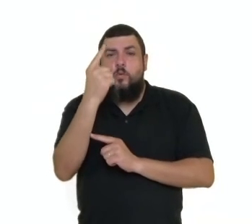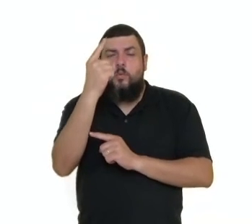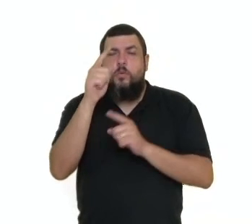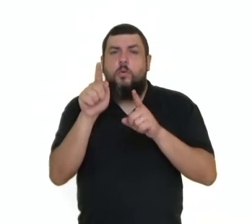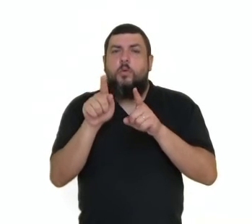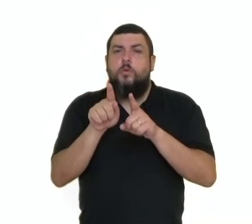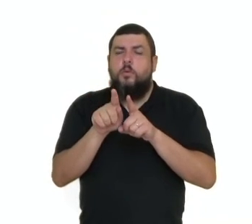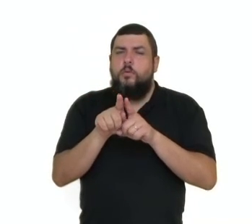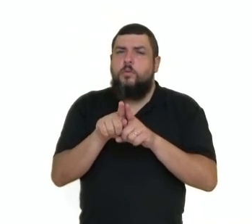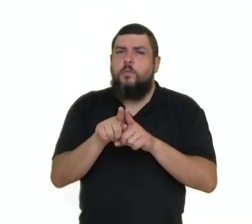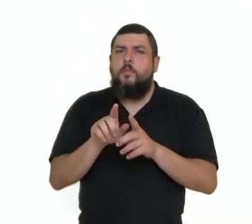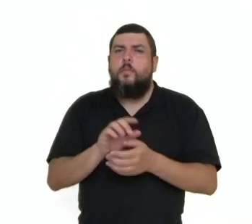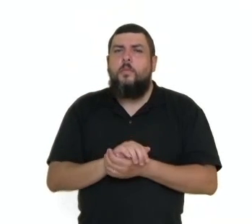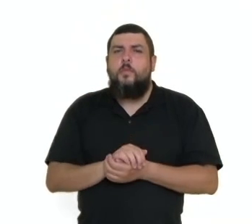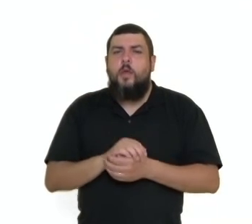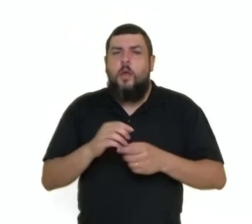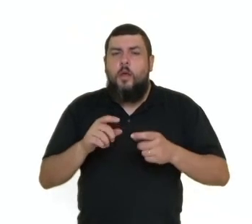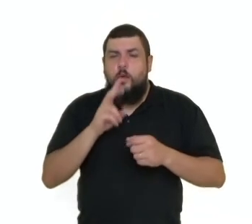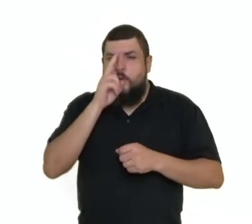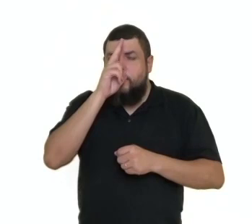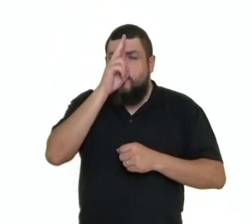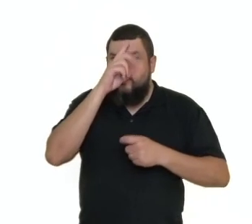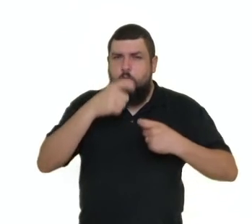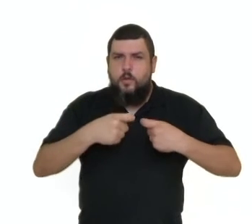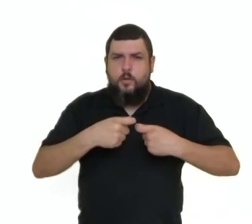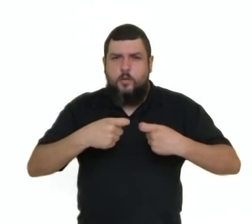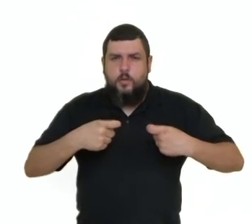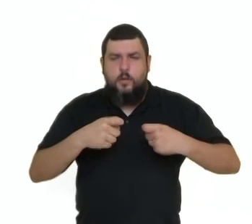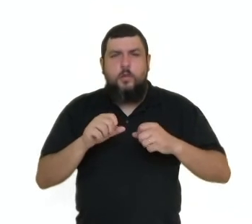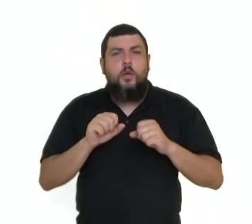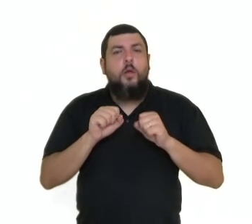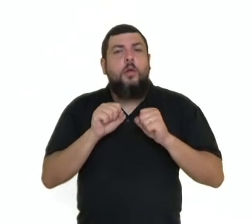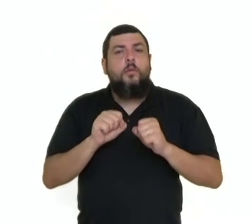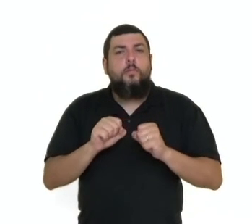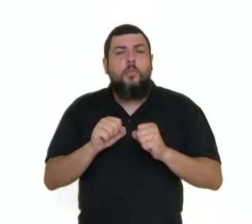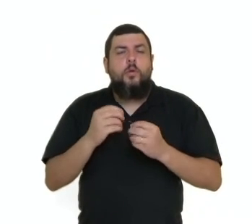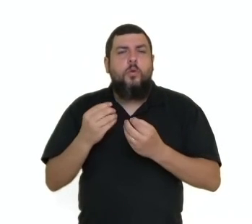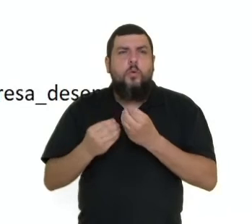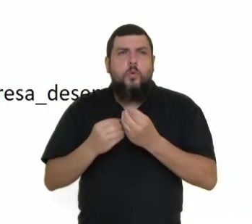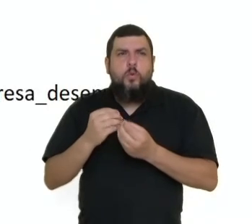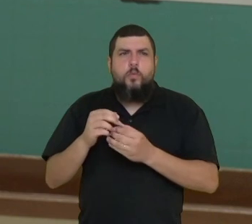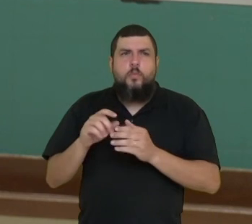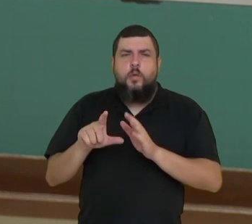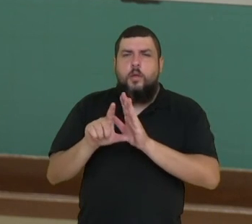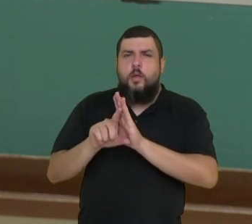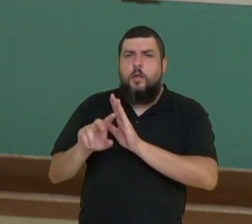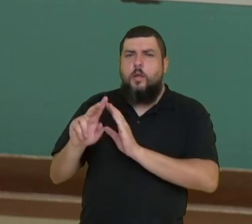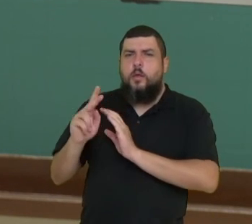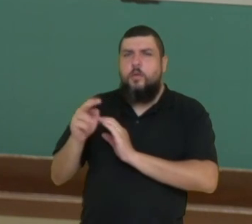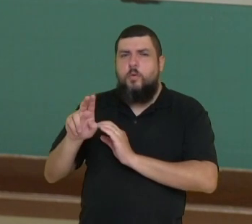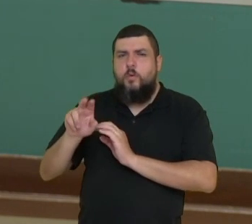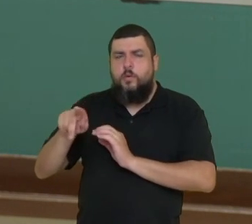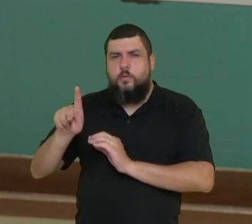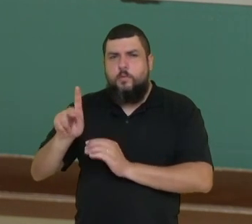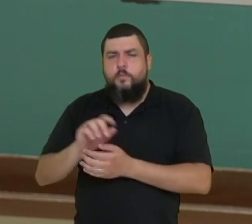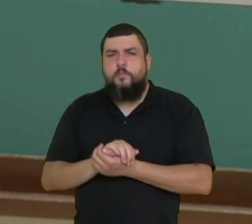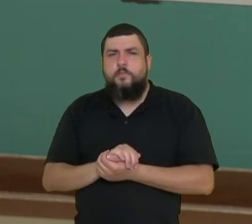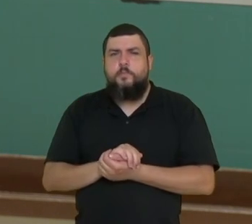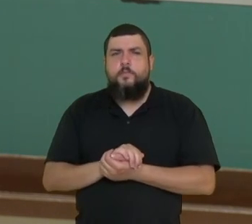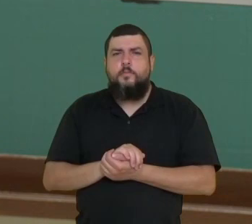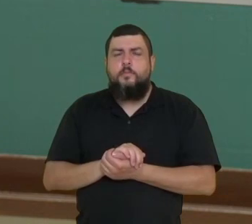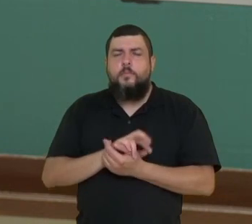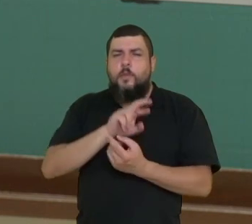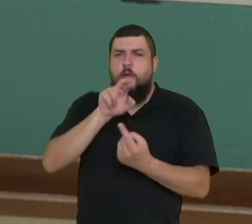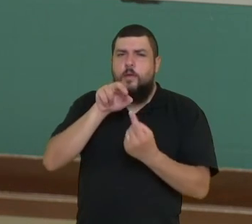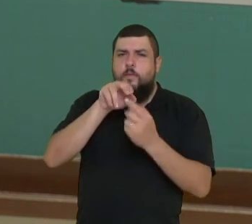corpo. O trabalho da força elástica pode ser construído em cima da lei de Hooke. Então, aqui se encontram nossas